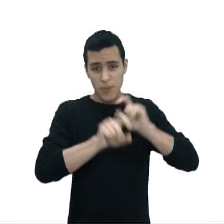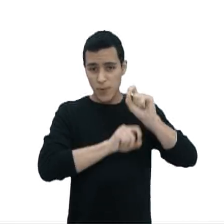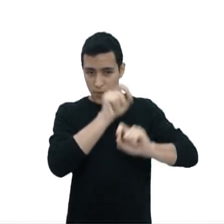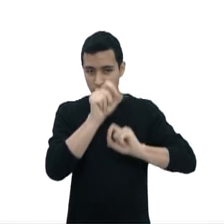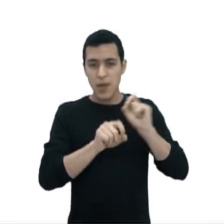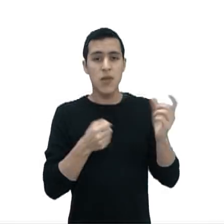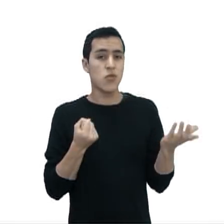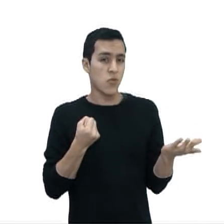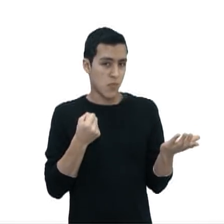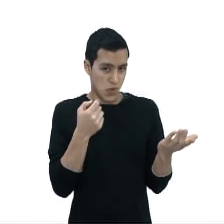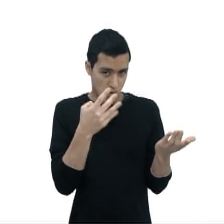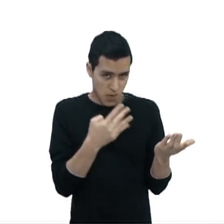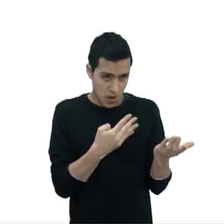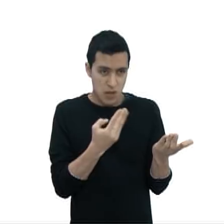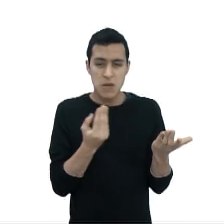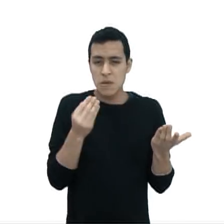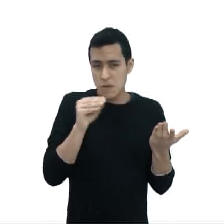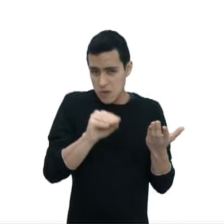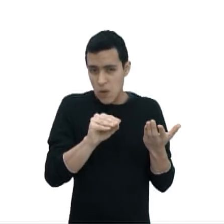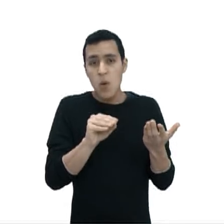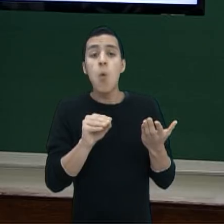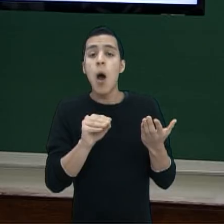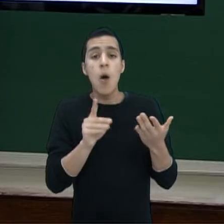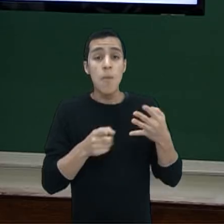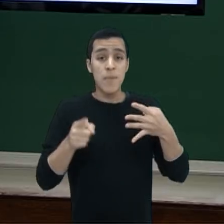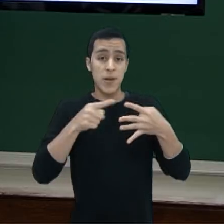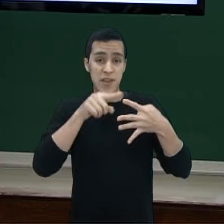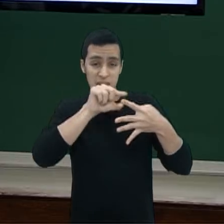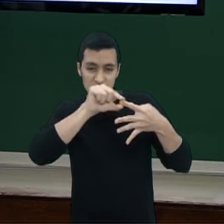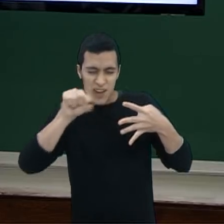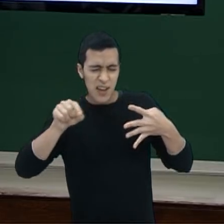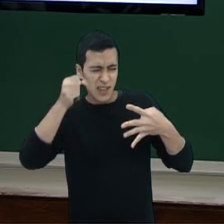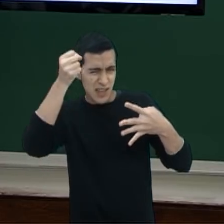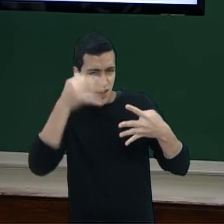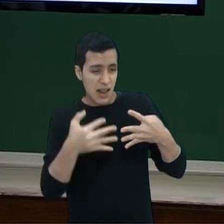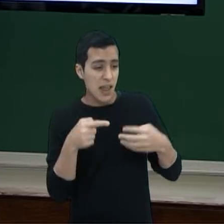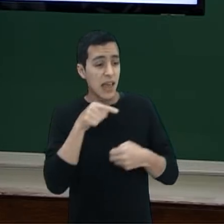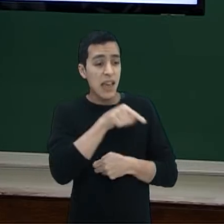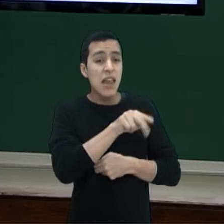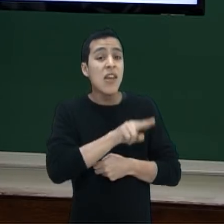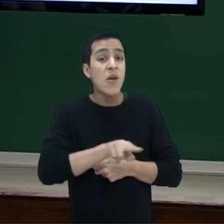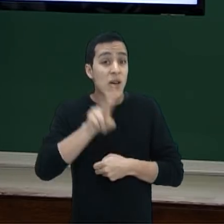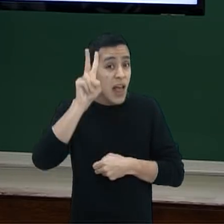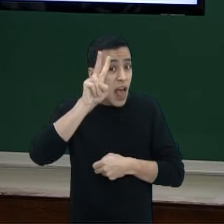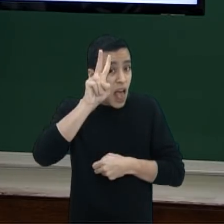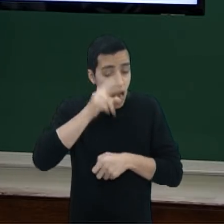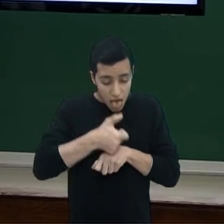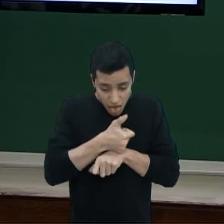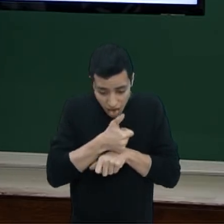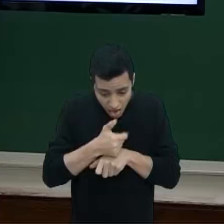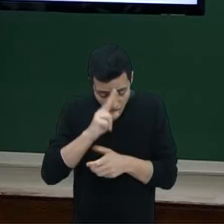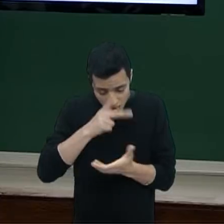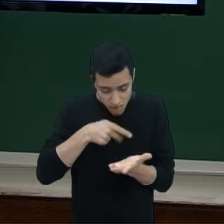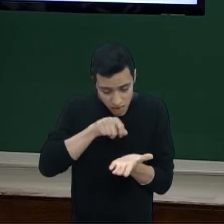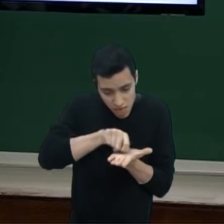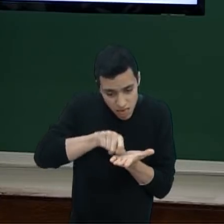é o número 4, vai ser marcado na primeira frase, né, que o Felipe utiliza a criação de histórias como uma ferramenta profissional. Então a